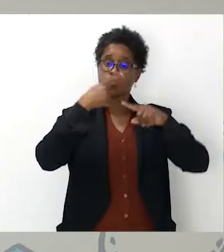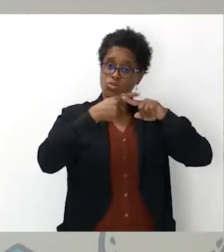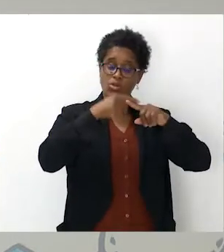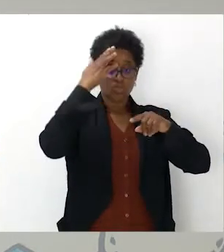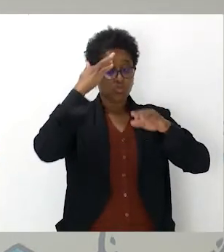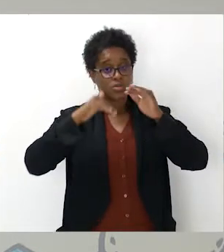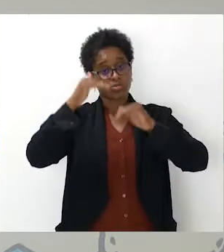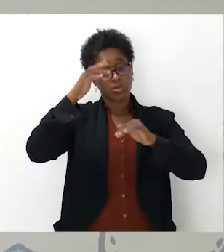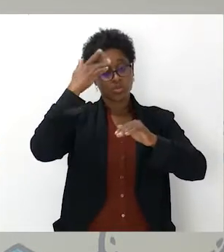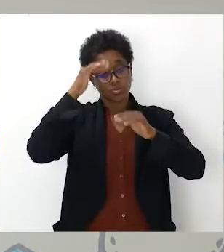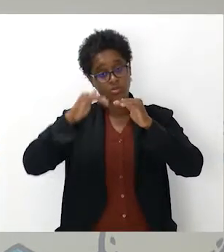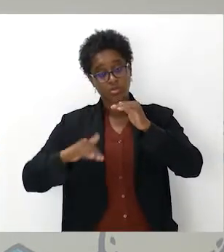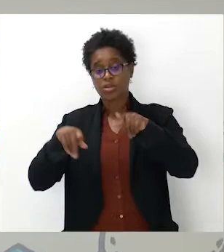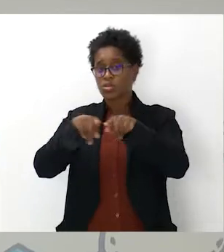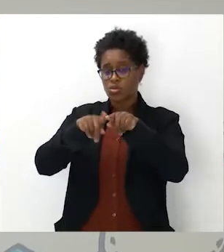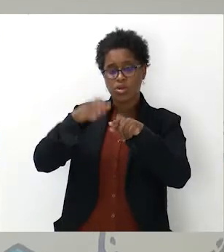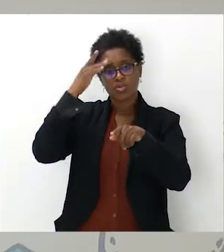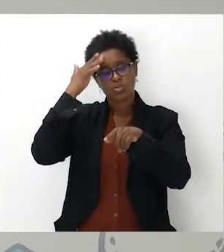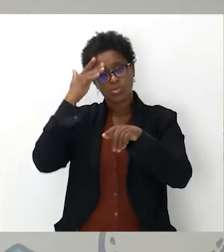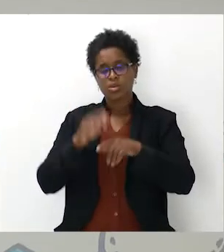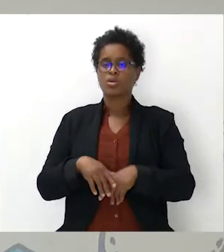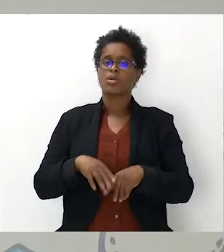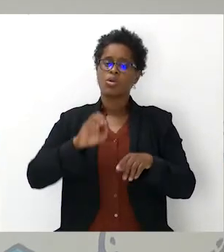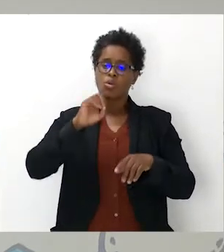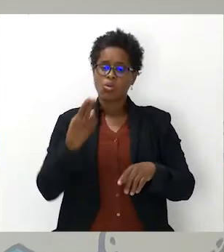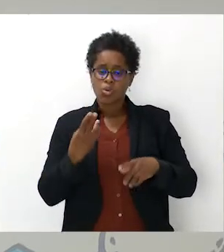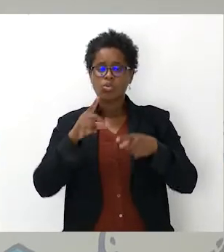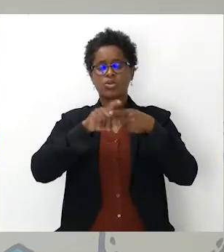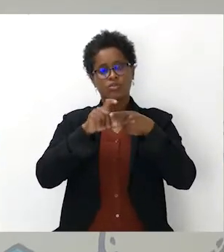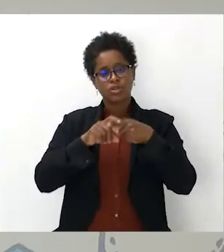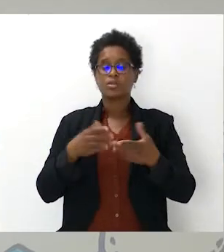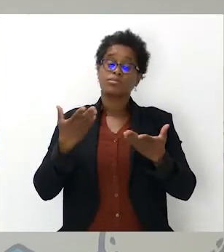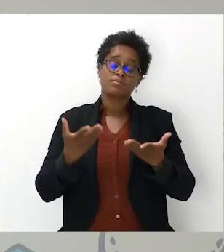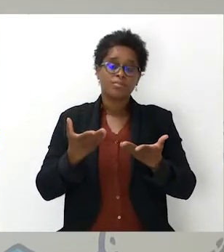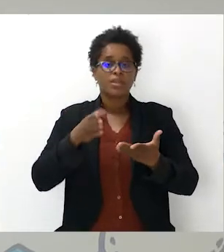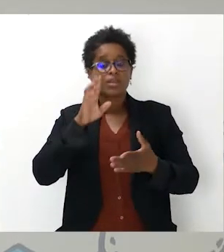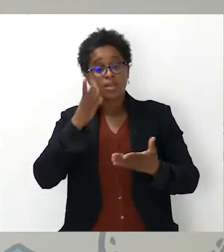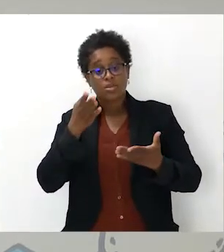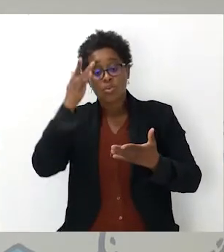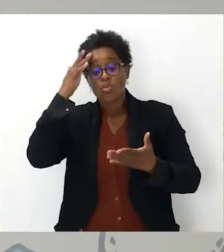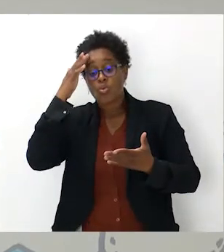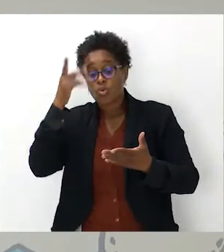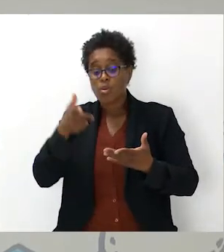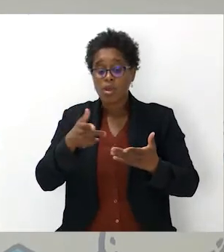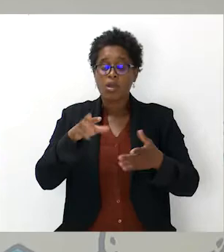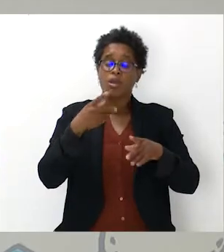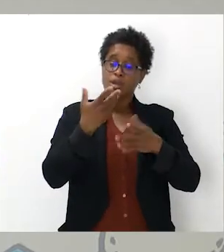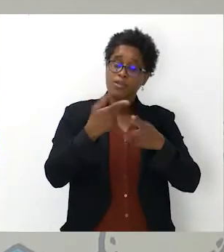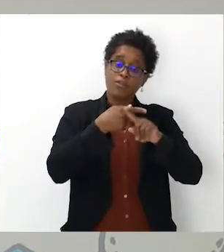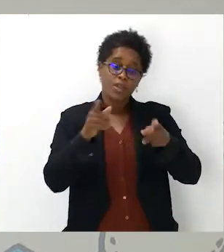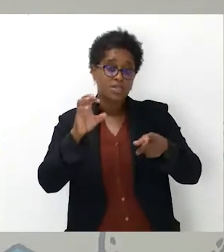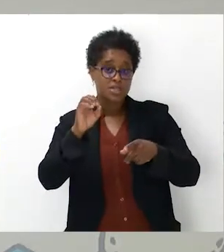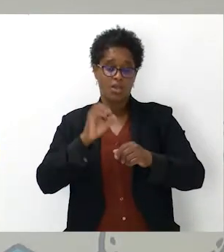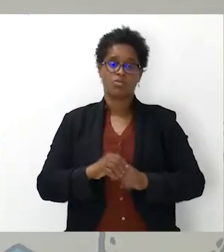o antecedente por um mesmo número, ou dividir, desde que o número for diferente de